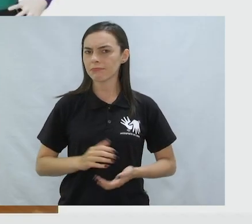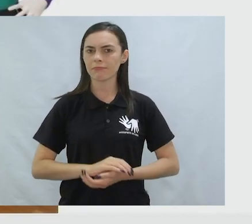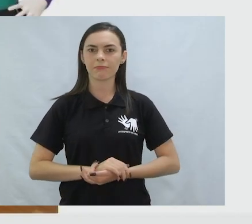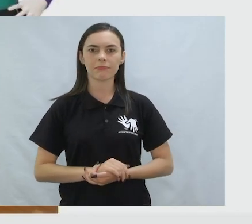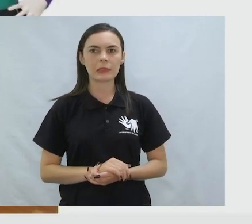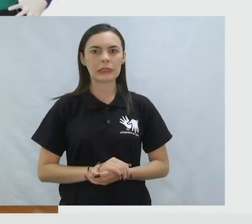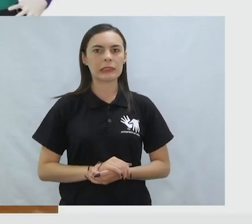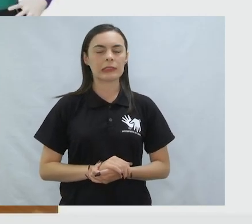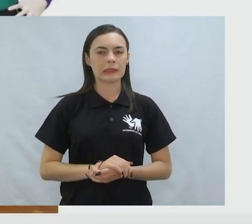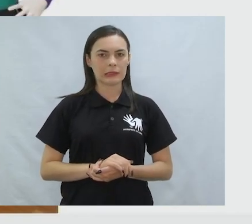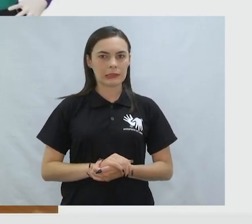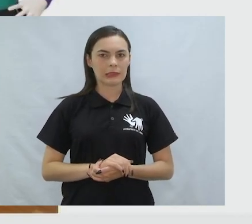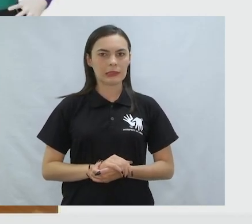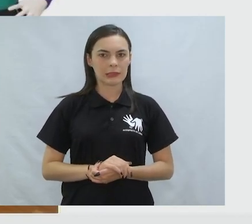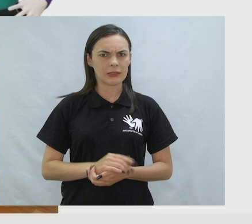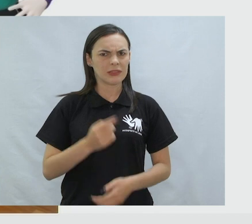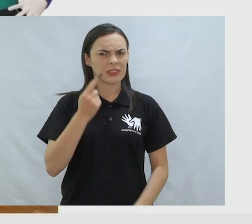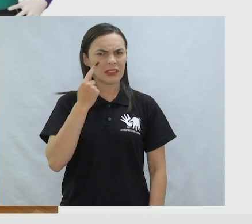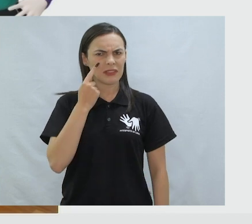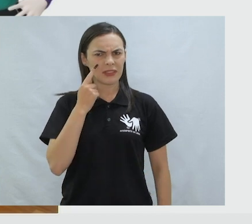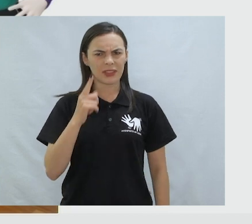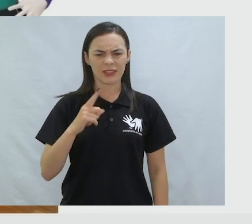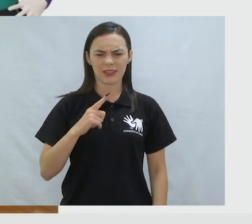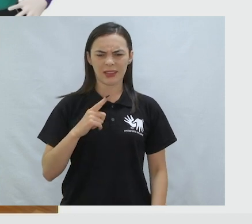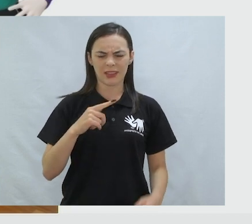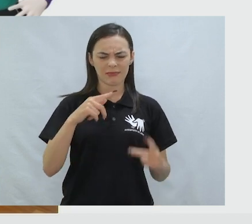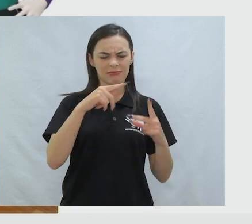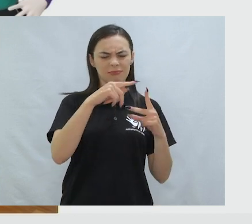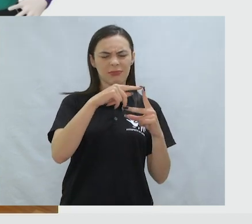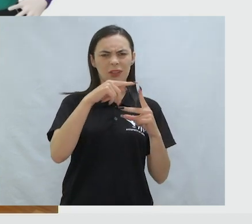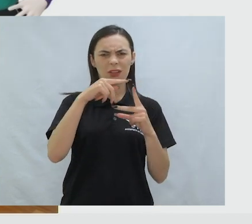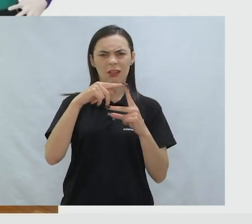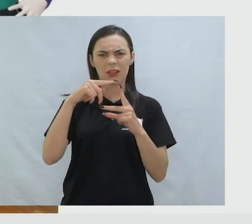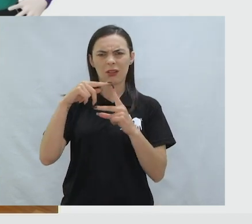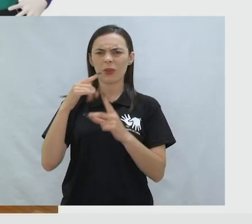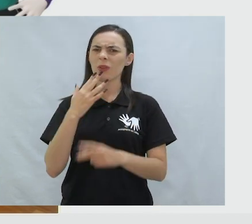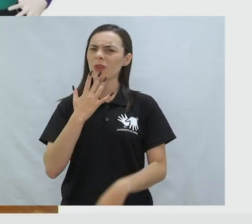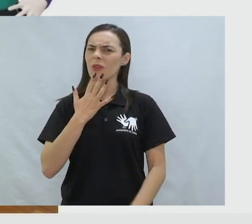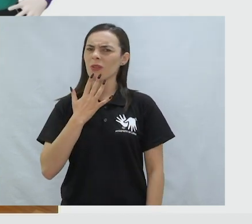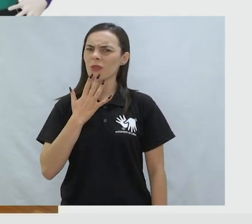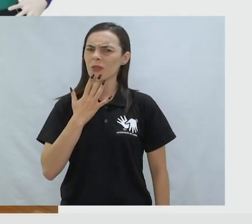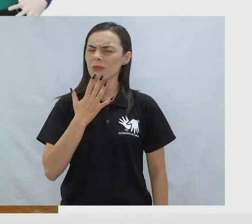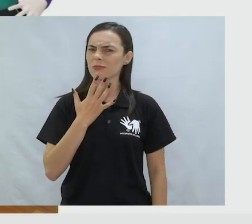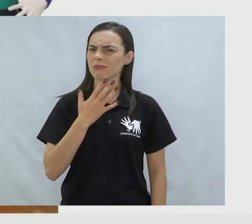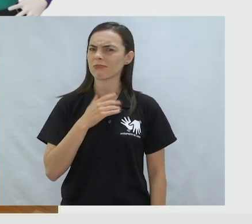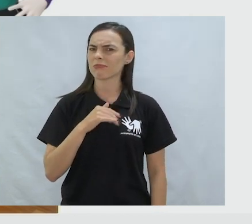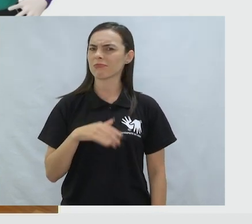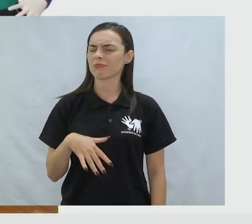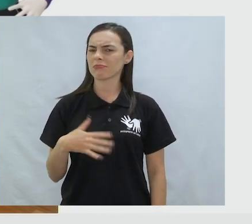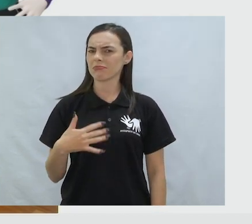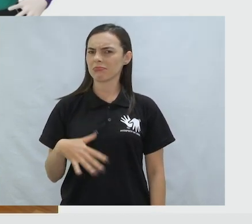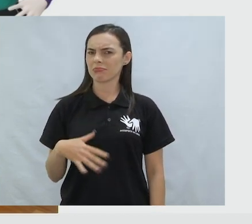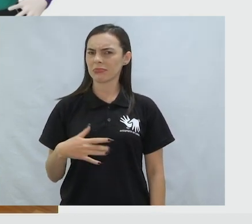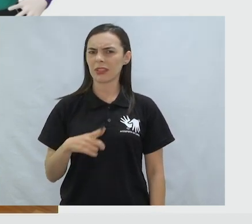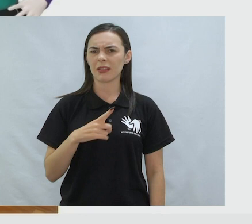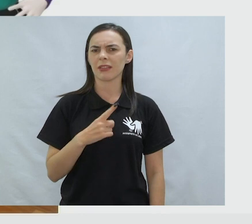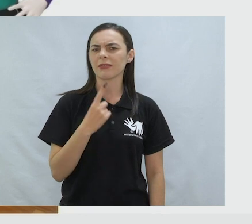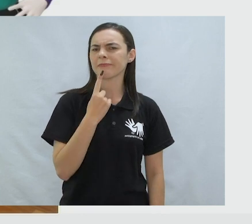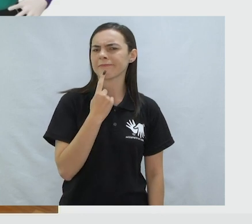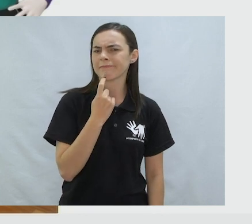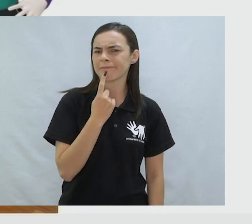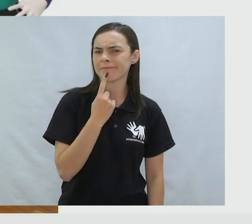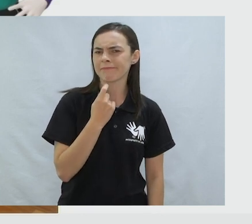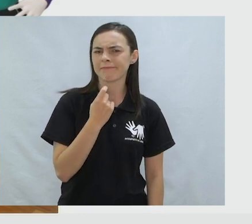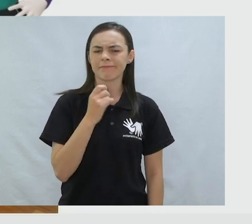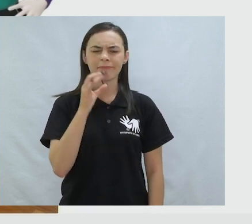a palavra. Ah, vocês estão vendo que tem uns quadradinhos ali todos coloridos.